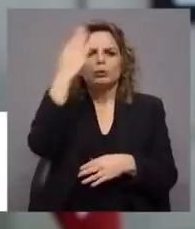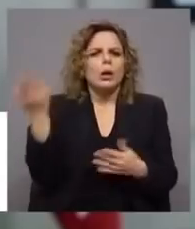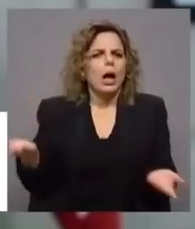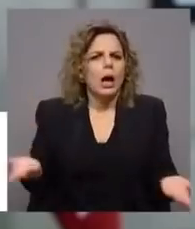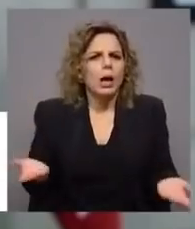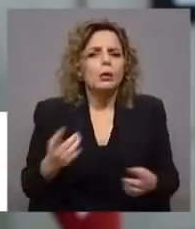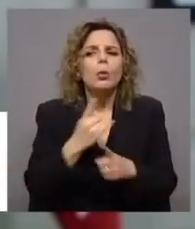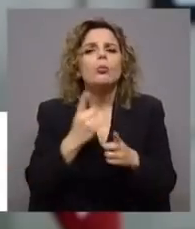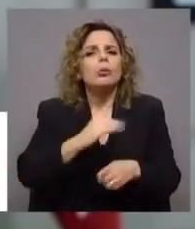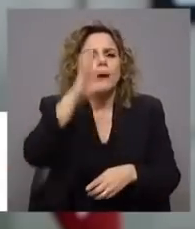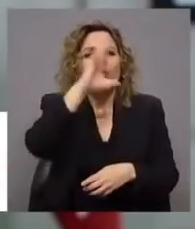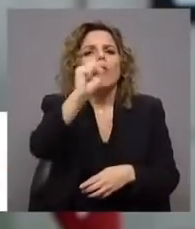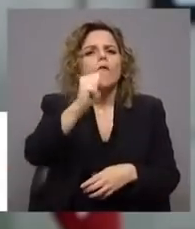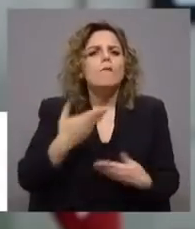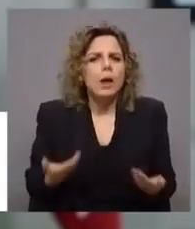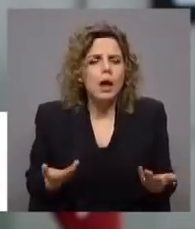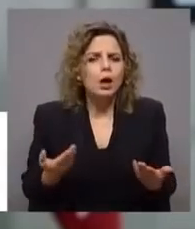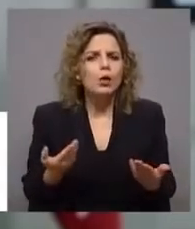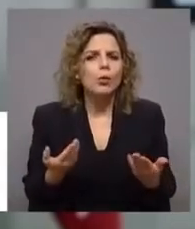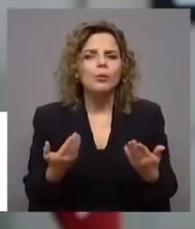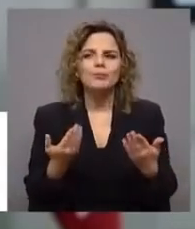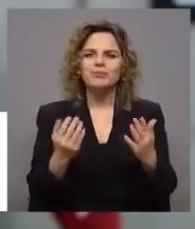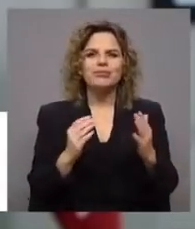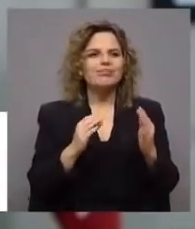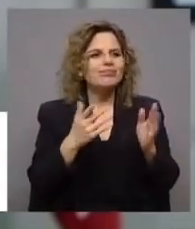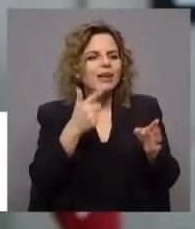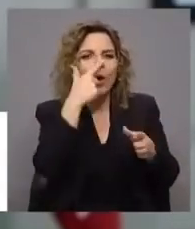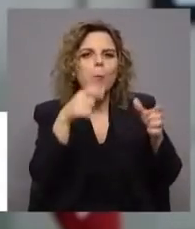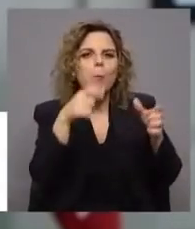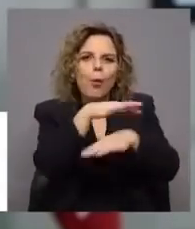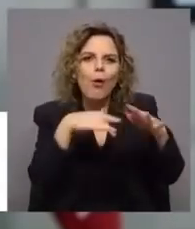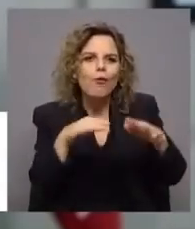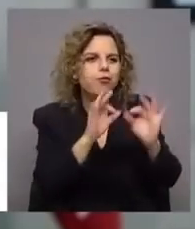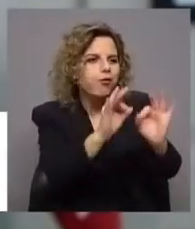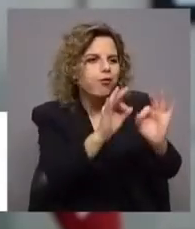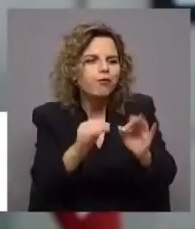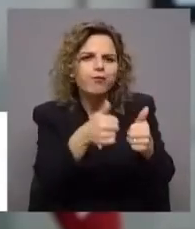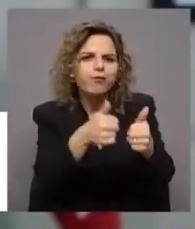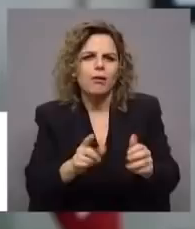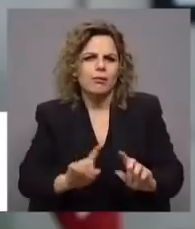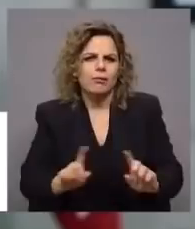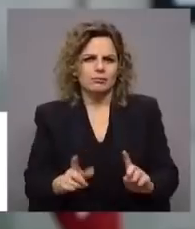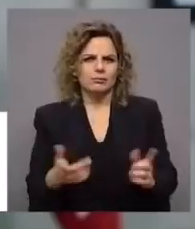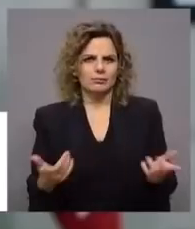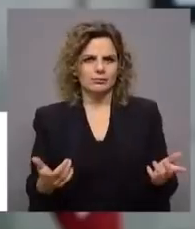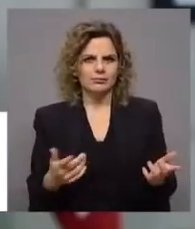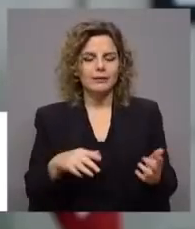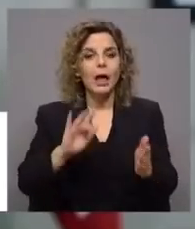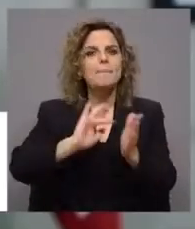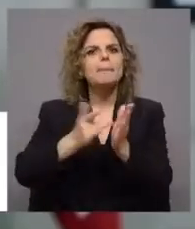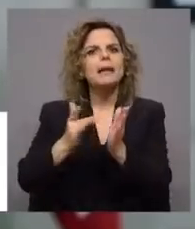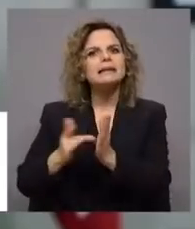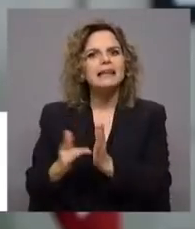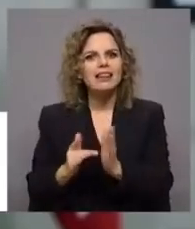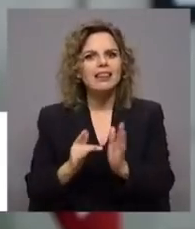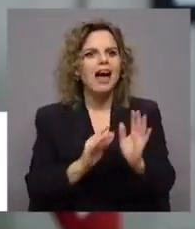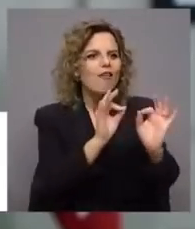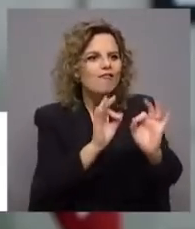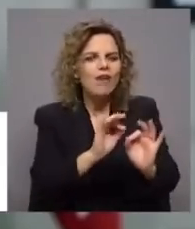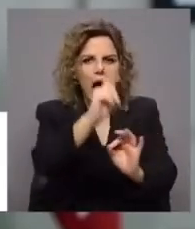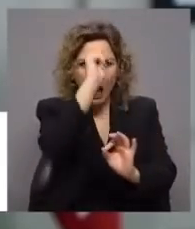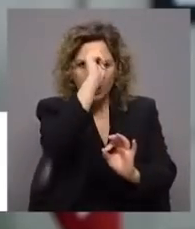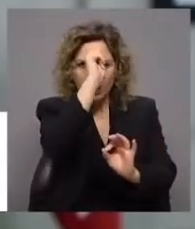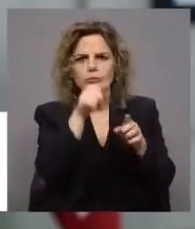governo efetivamente não está tratando o povo com seriedade e muito menos tratando os brasileiros com o respeito que o